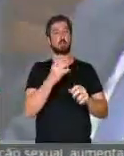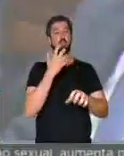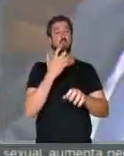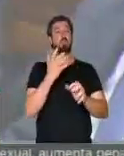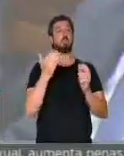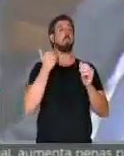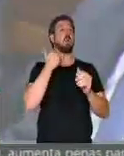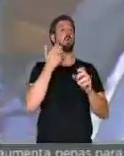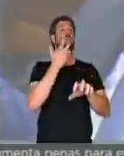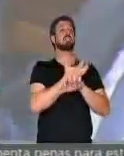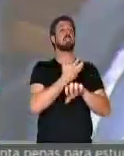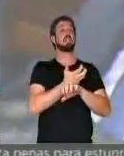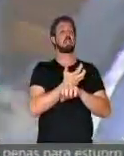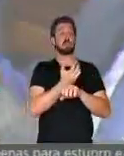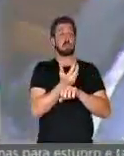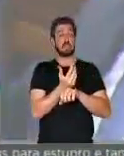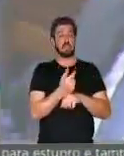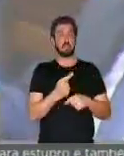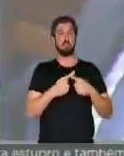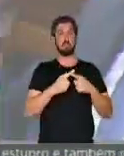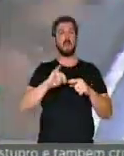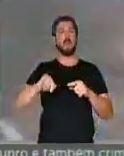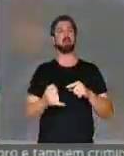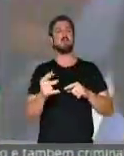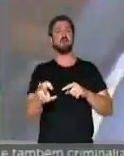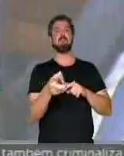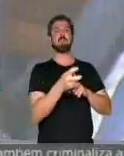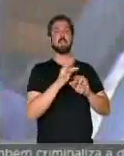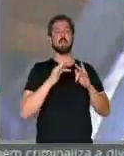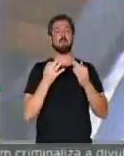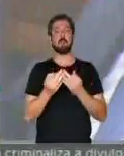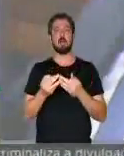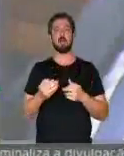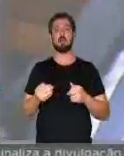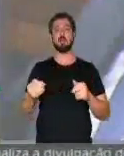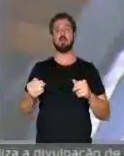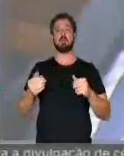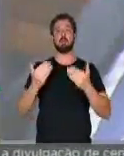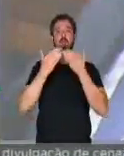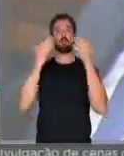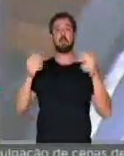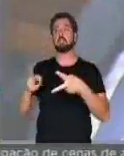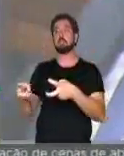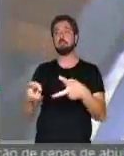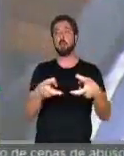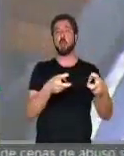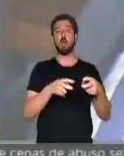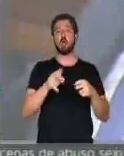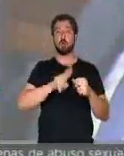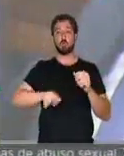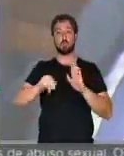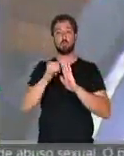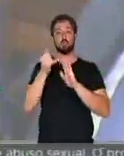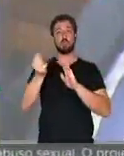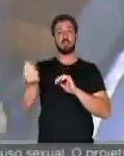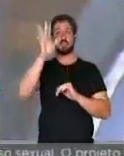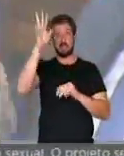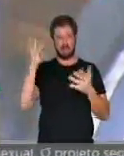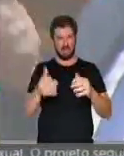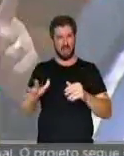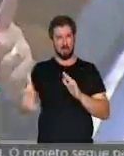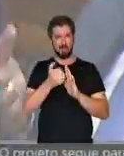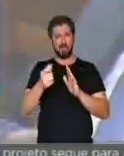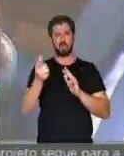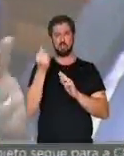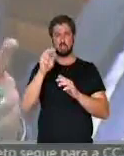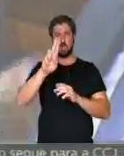este banco que também se aproveita da família brasileira, vive na praça explorando através dos seus altos juros e agora pega o dinheiro